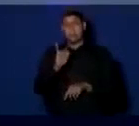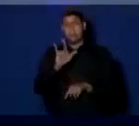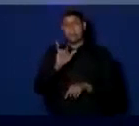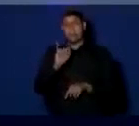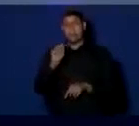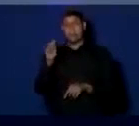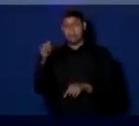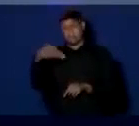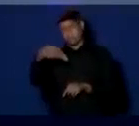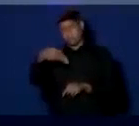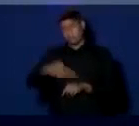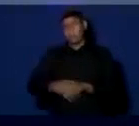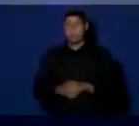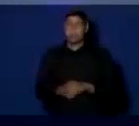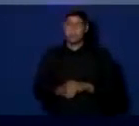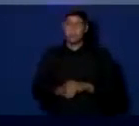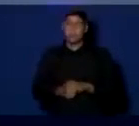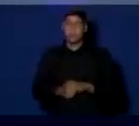então,